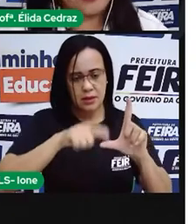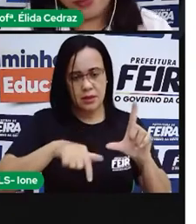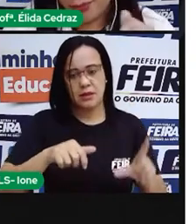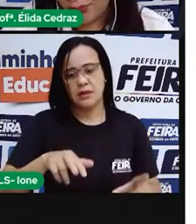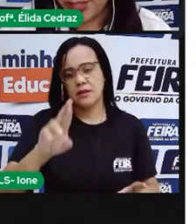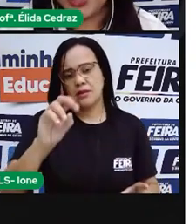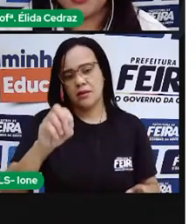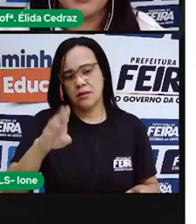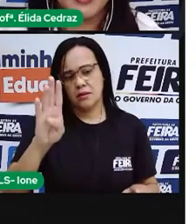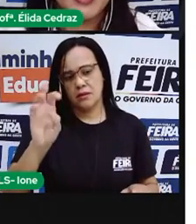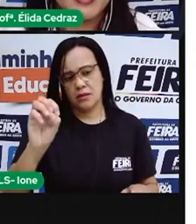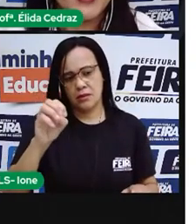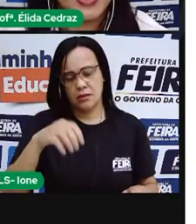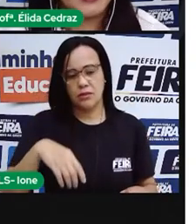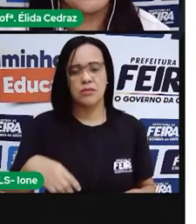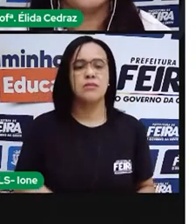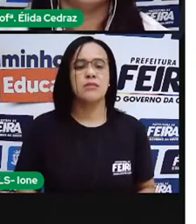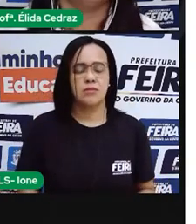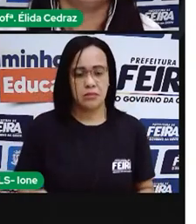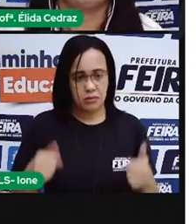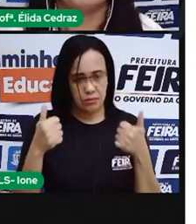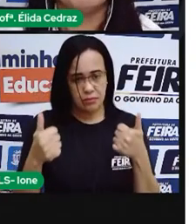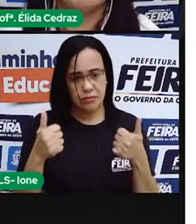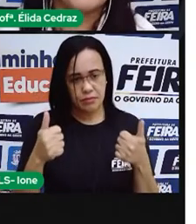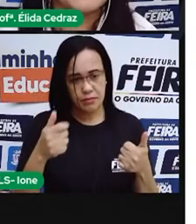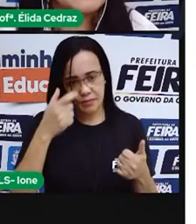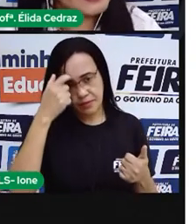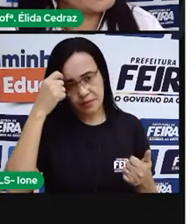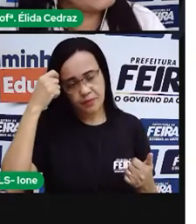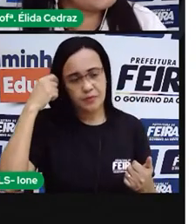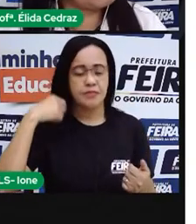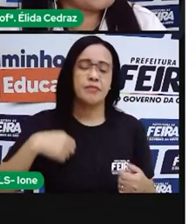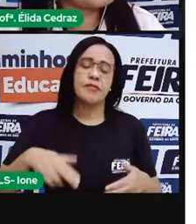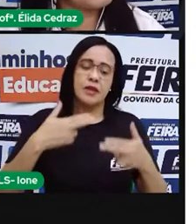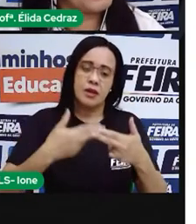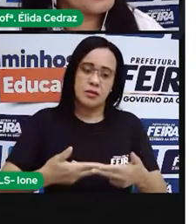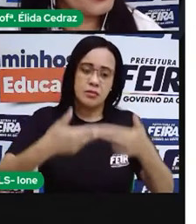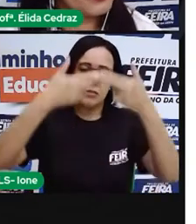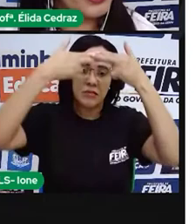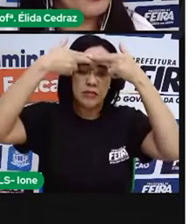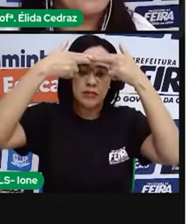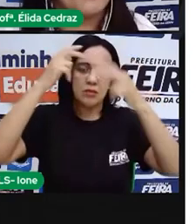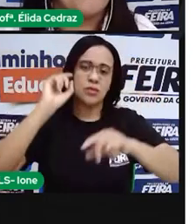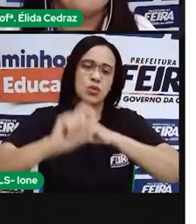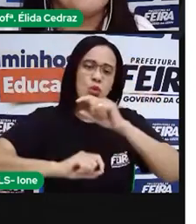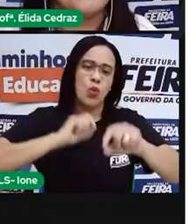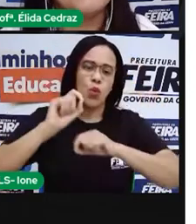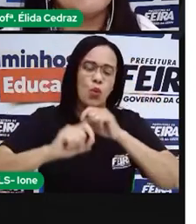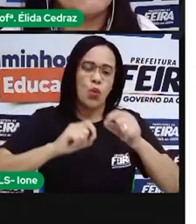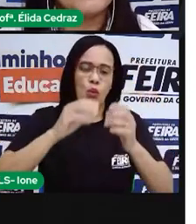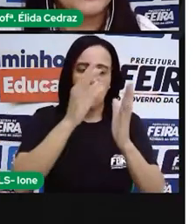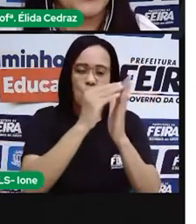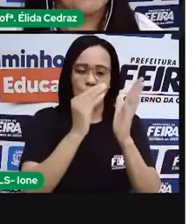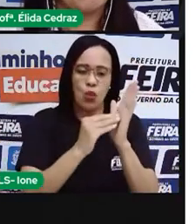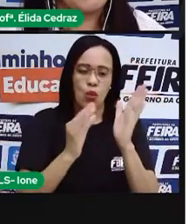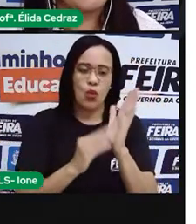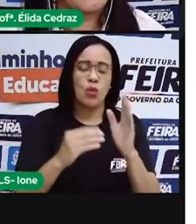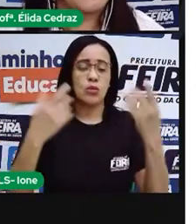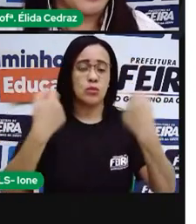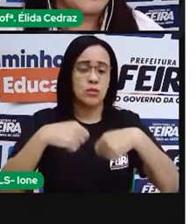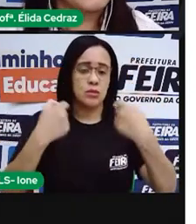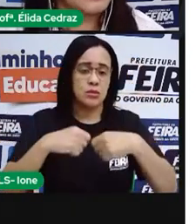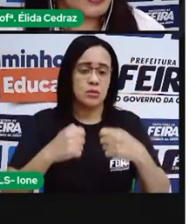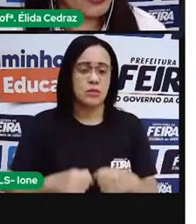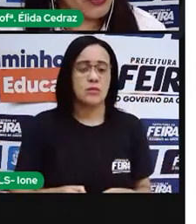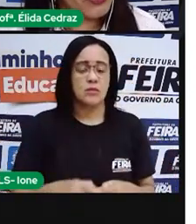Entendeu? Muito bem, isso aí. E para fixar ainda mais o nosso conteúdo, nós vamos